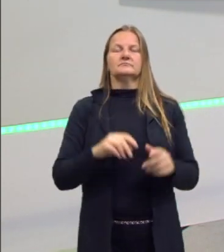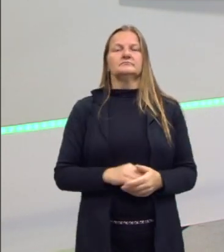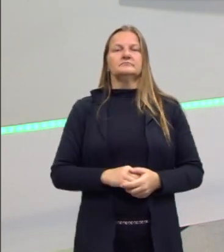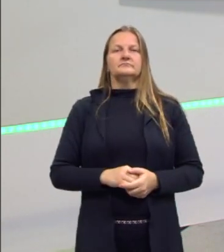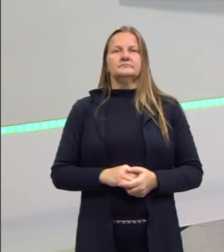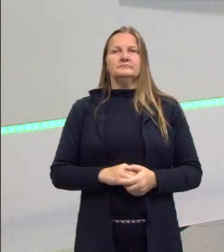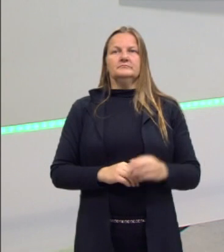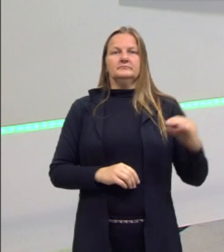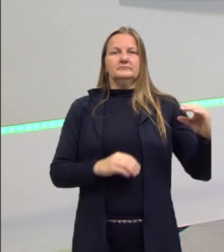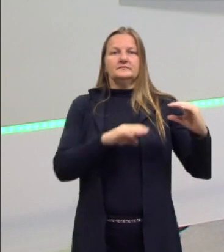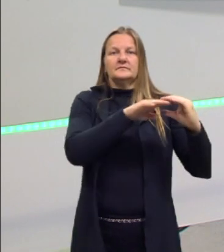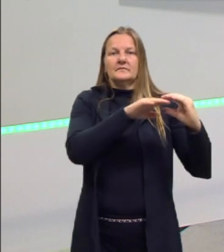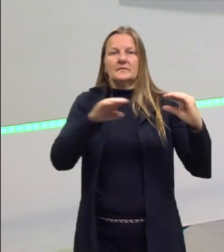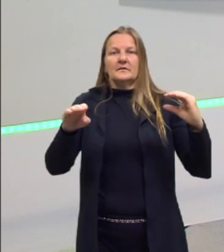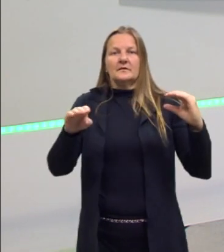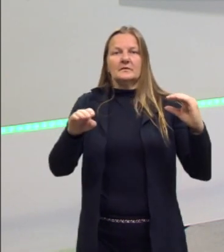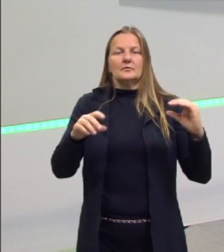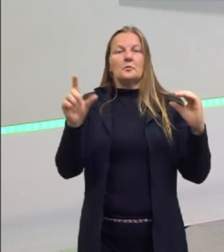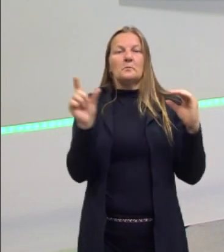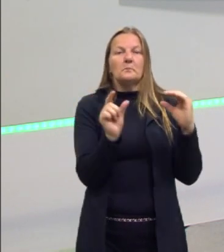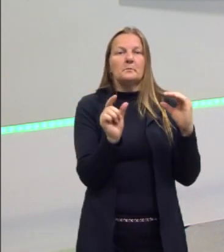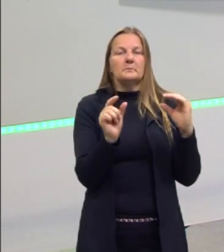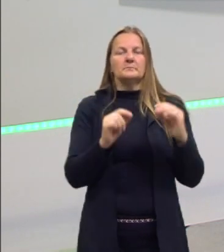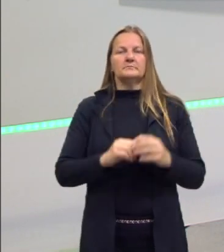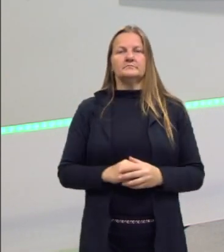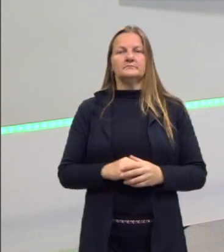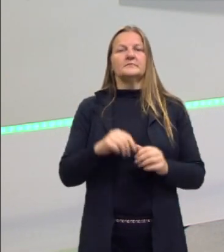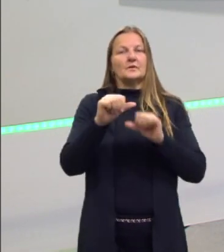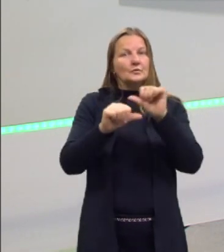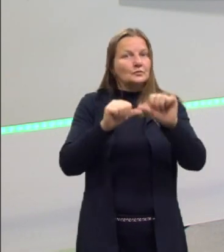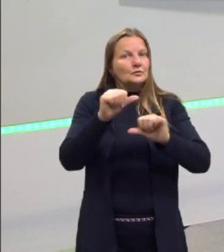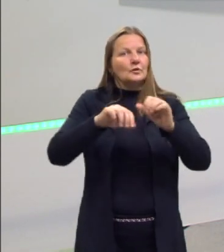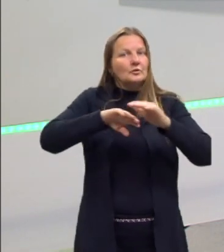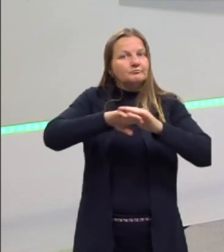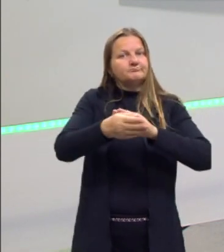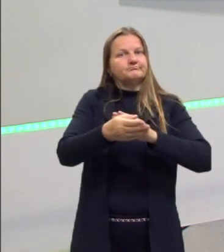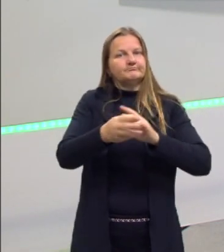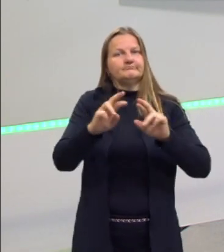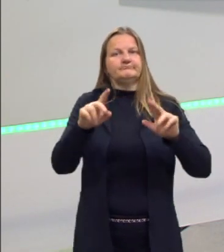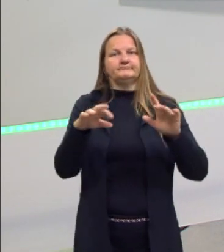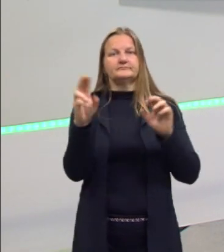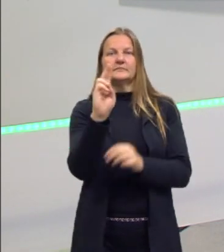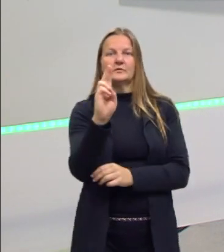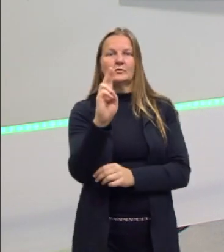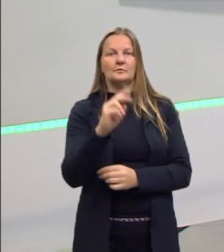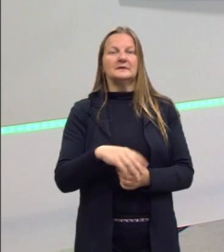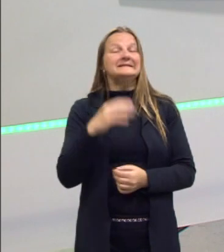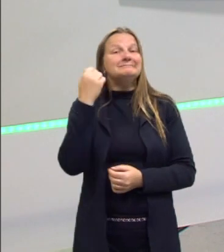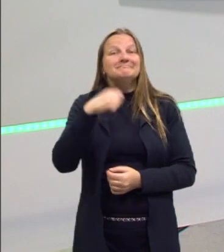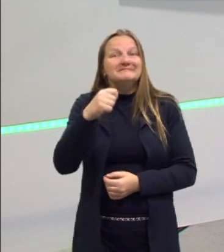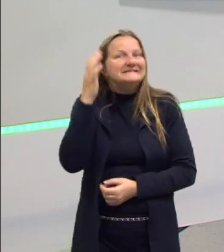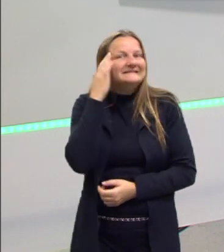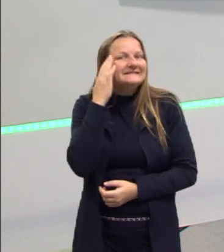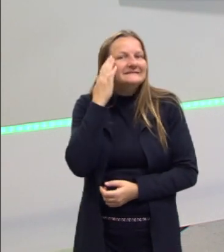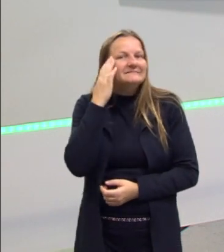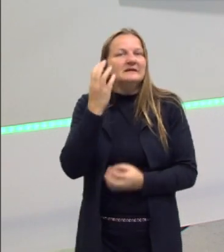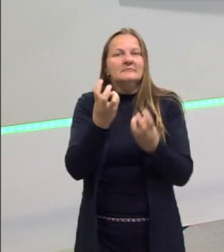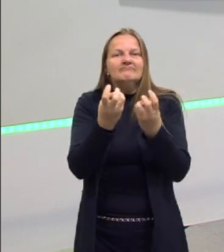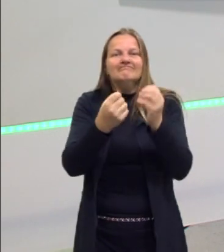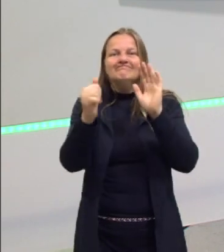do que se eu seguisse desse sentido aqui tá Então muda completamente A nomenclatura se eu não souber